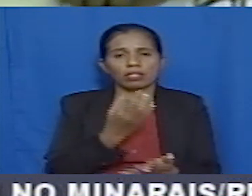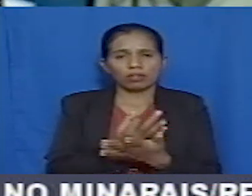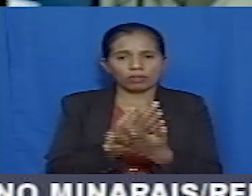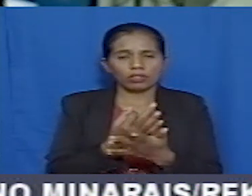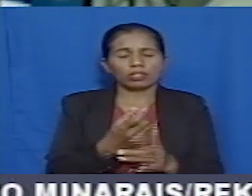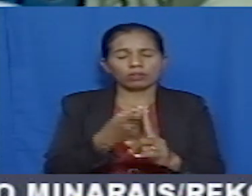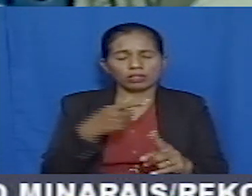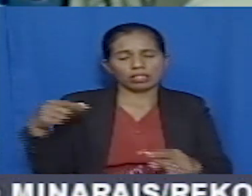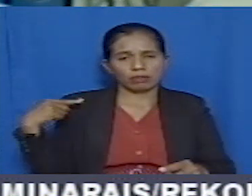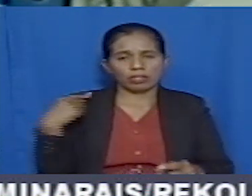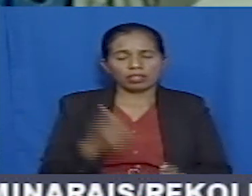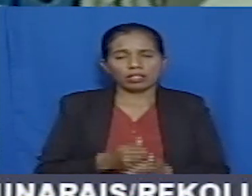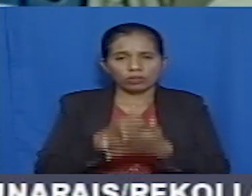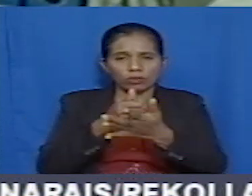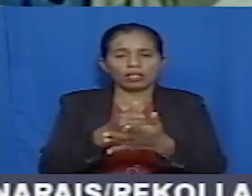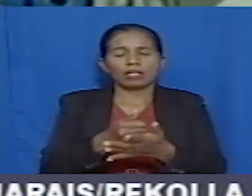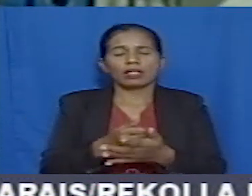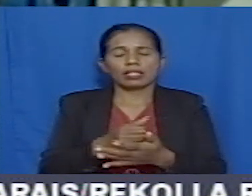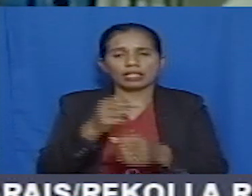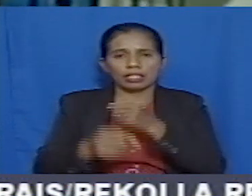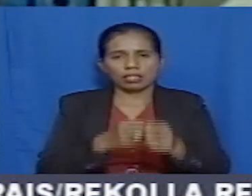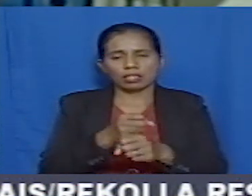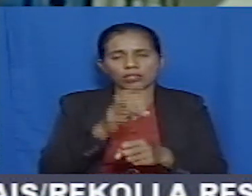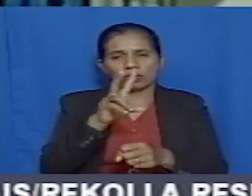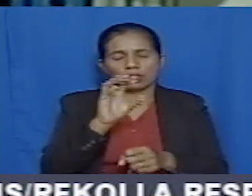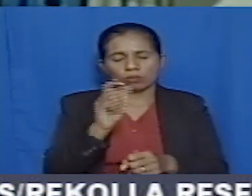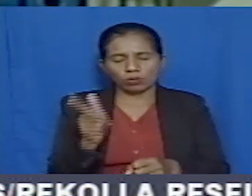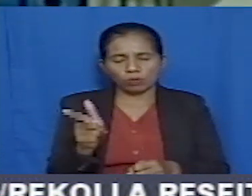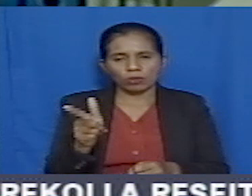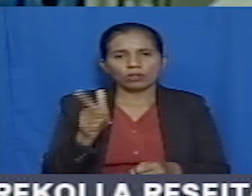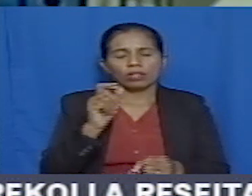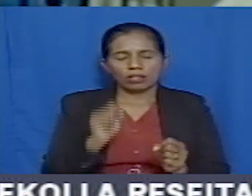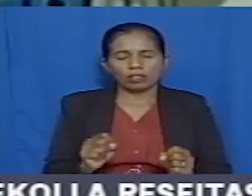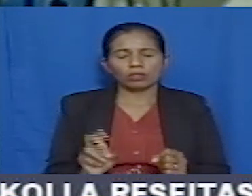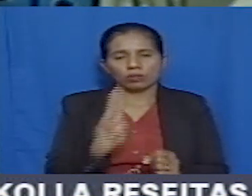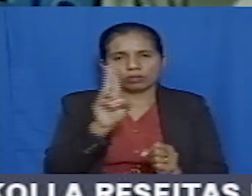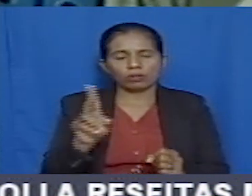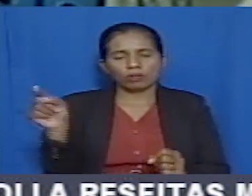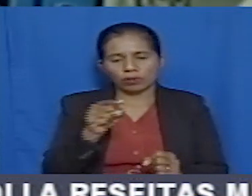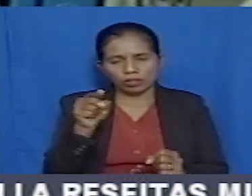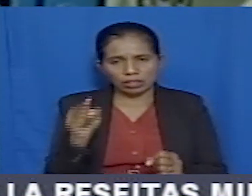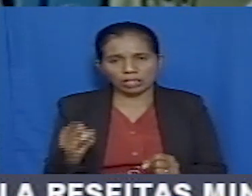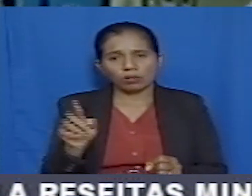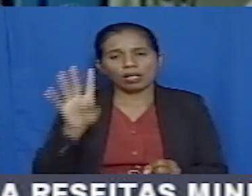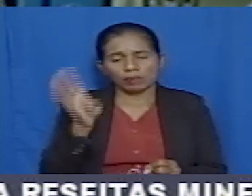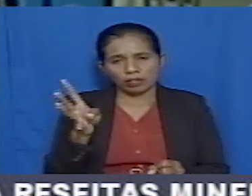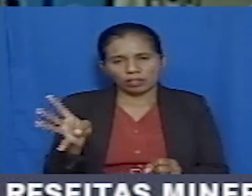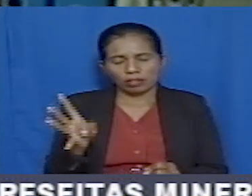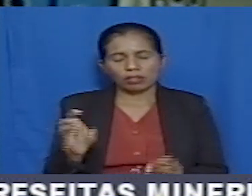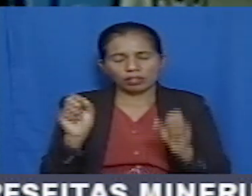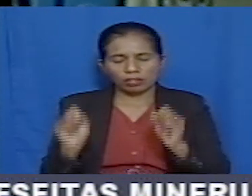e Gabinete de Apoio à Sociedade Civil, e a Tina Rihurua Ronulu, clínica executa 1% Ratnulu, no resto